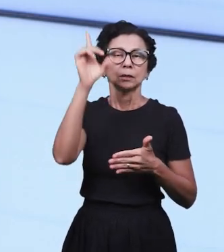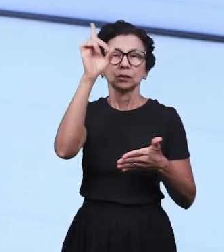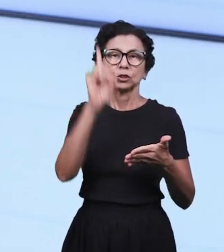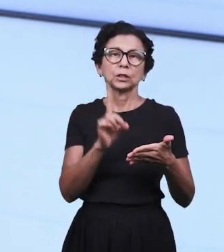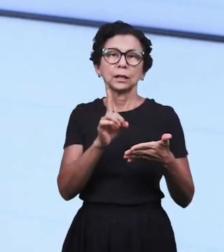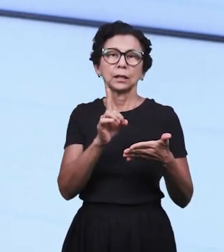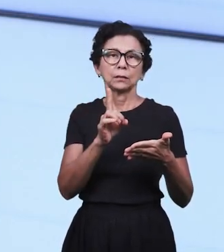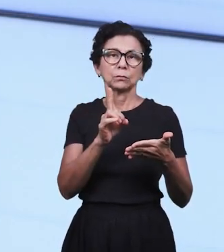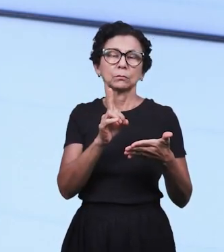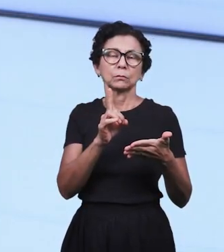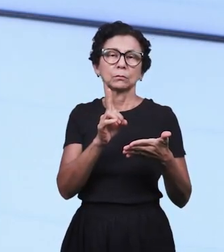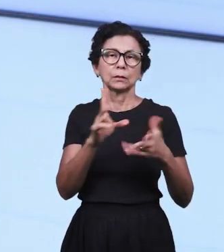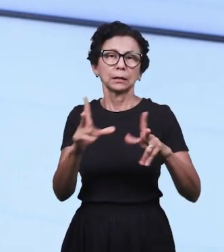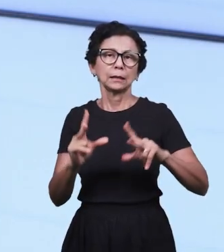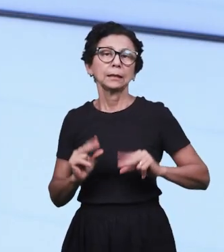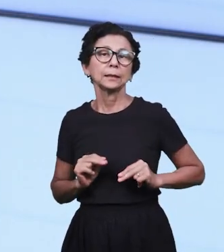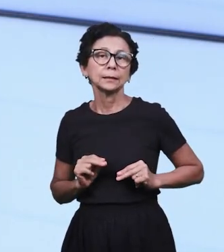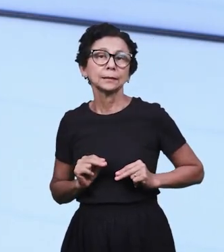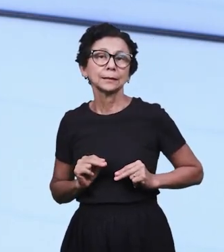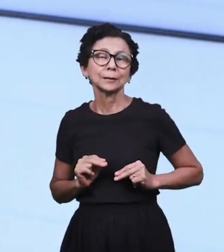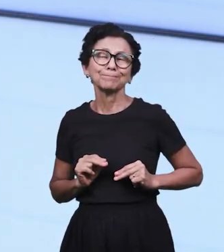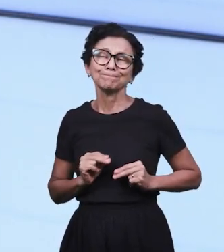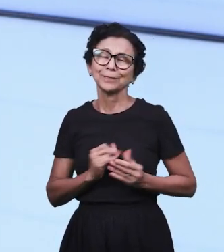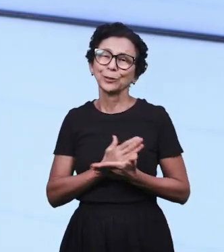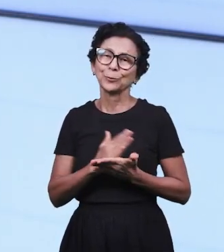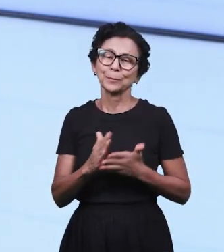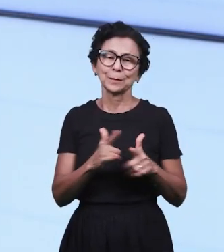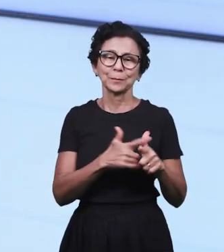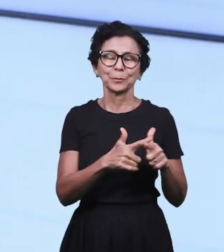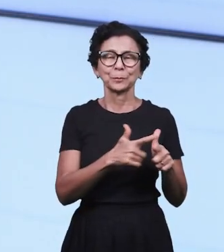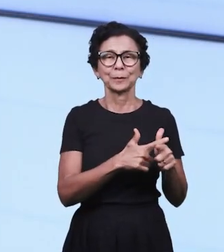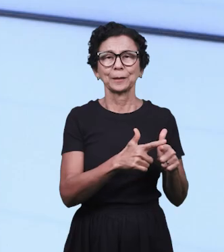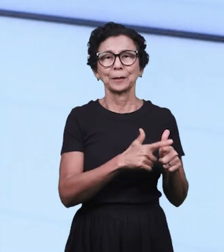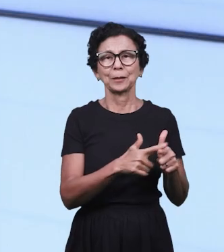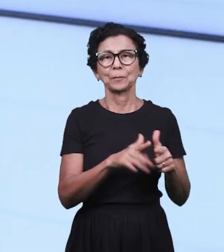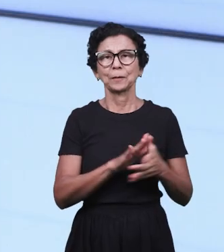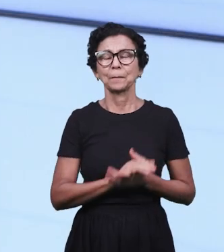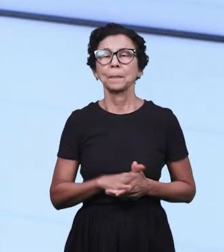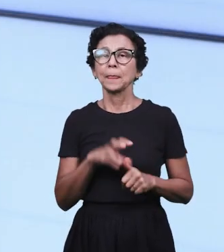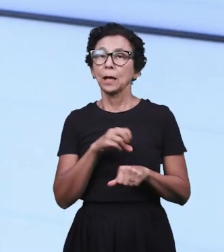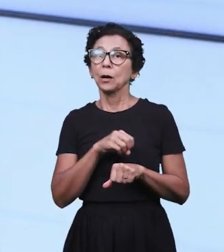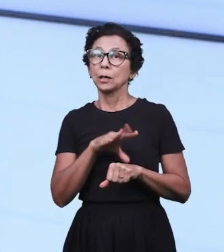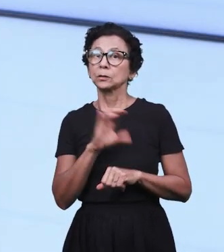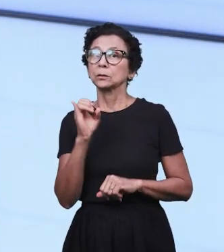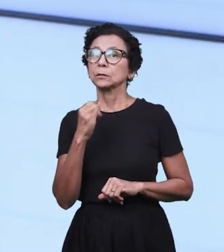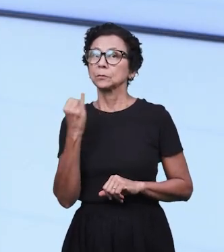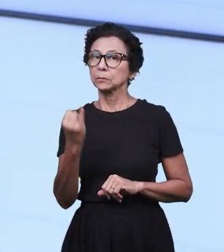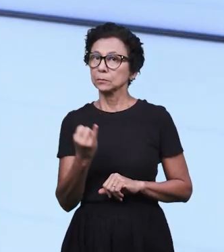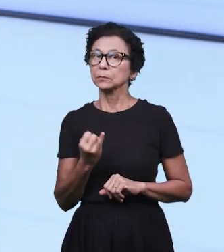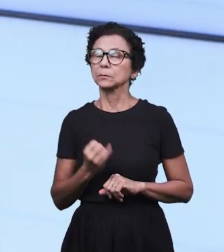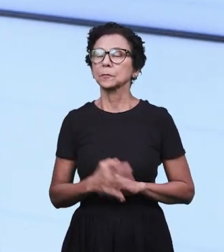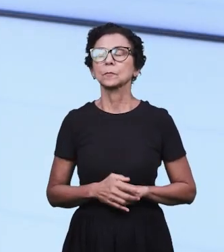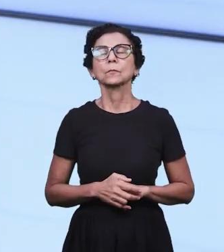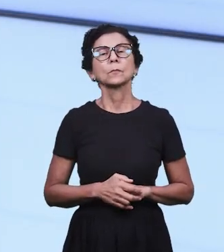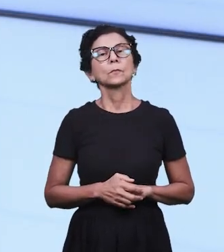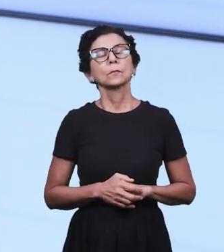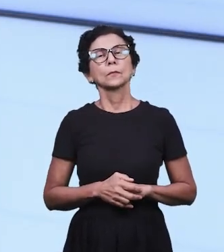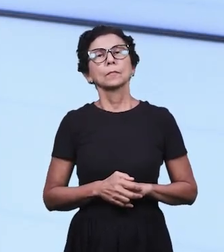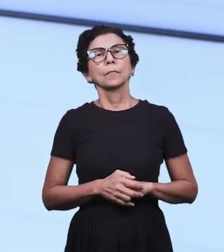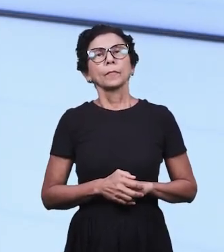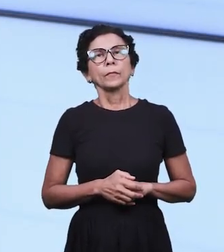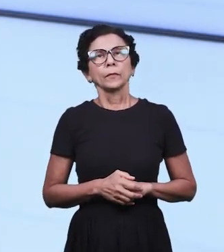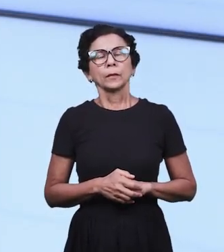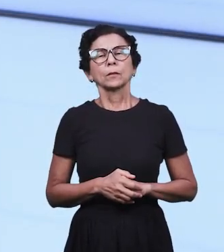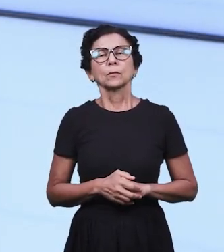fica aqui uma dica muito importante para você que nos assiste, na hora que você